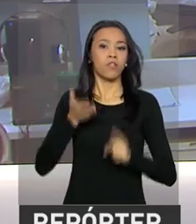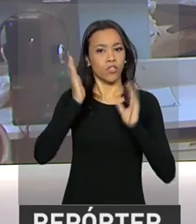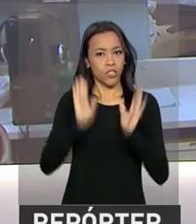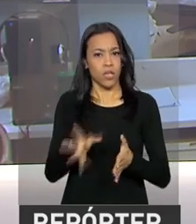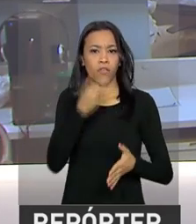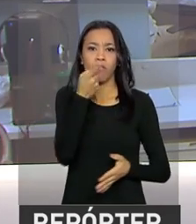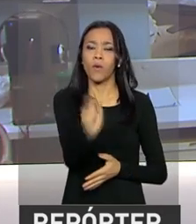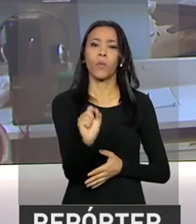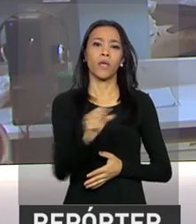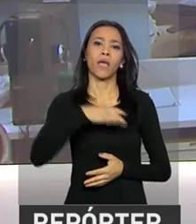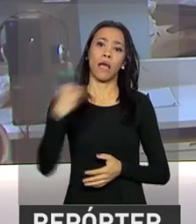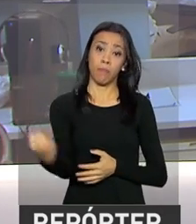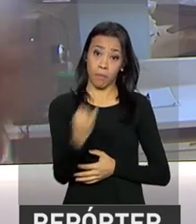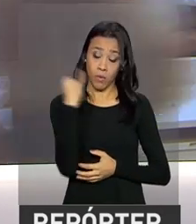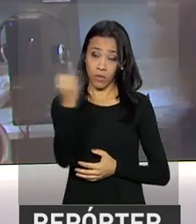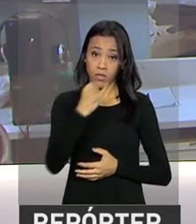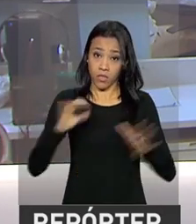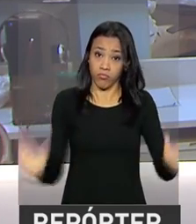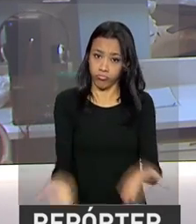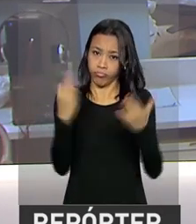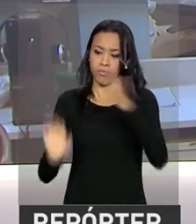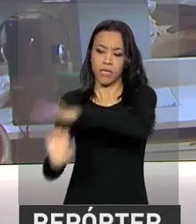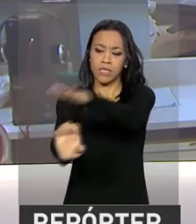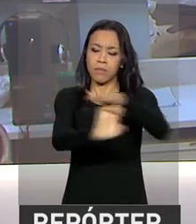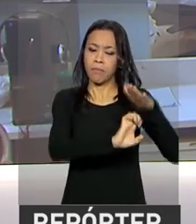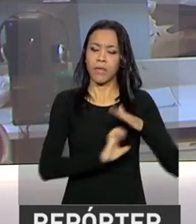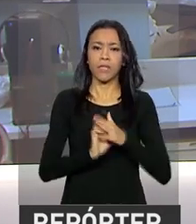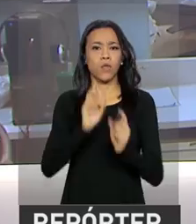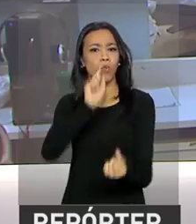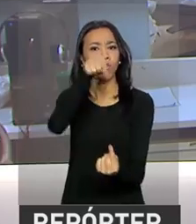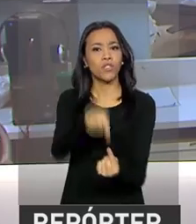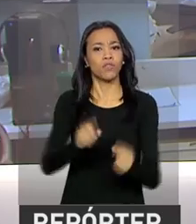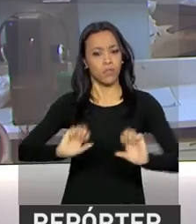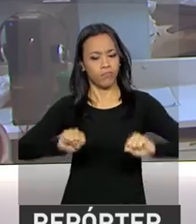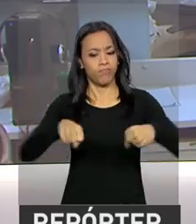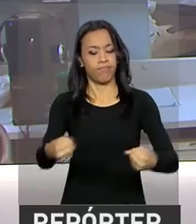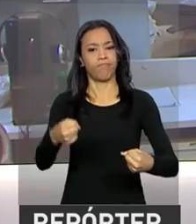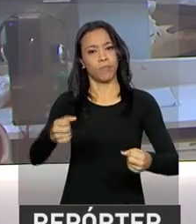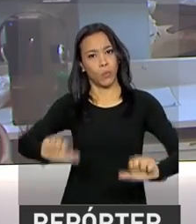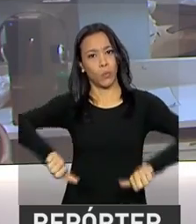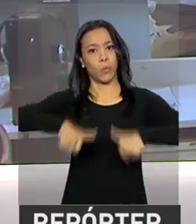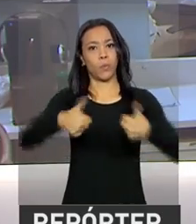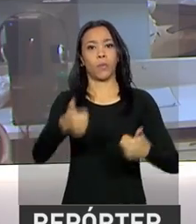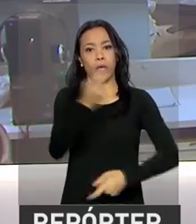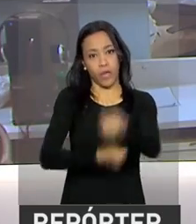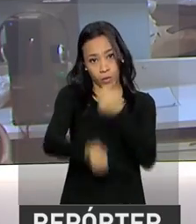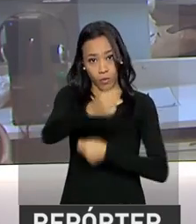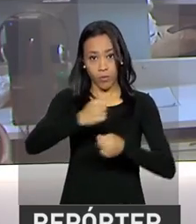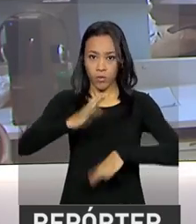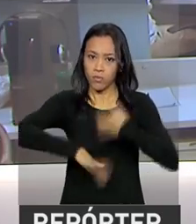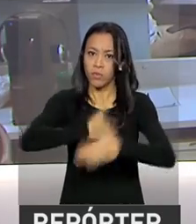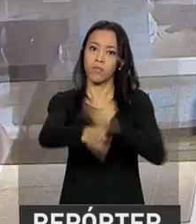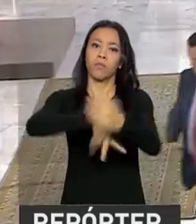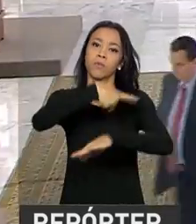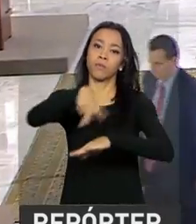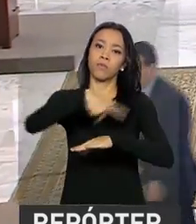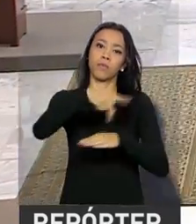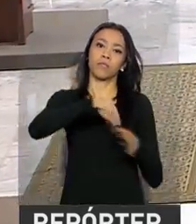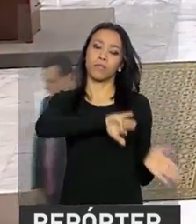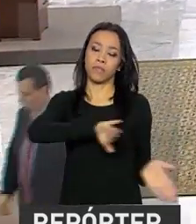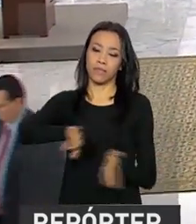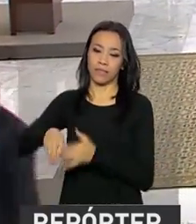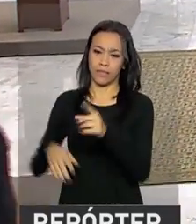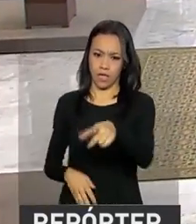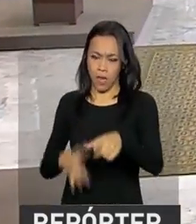reafirmou a importância da iniciativa privada para a recuperação da economia e o crescimento do país pesos